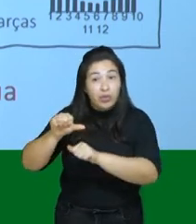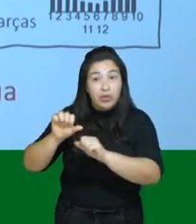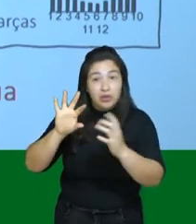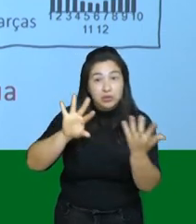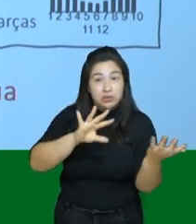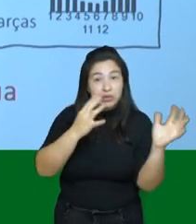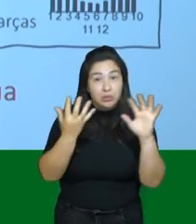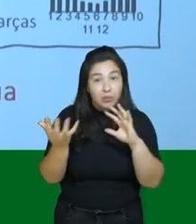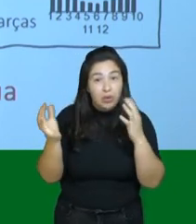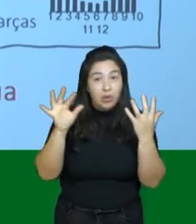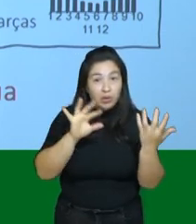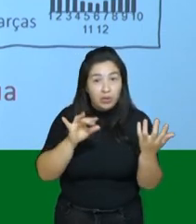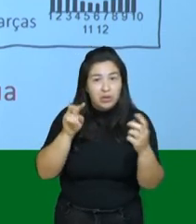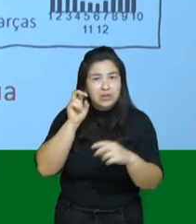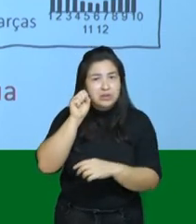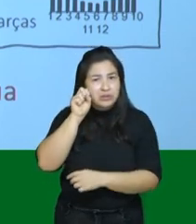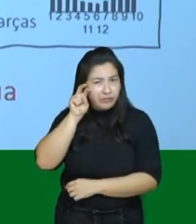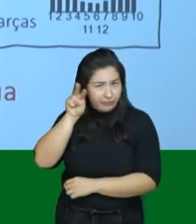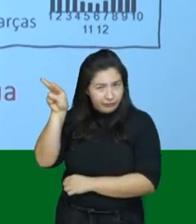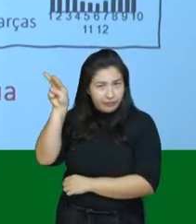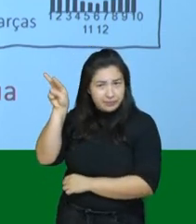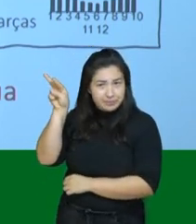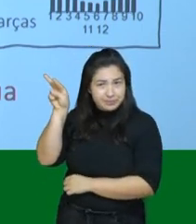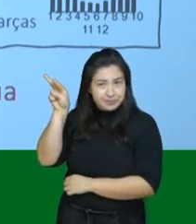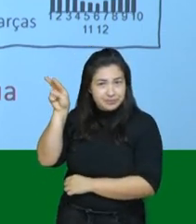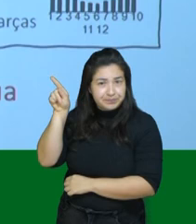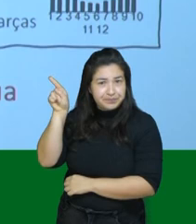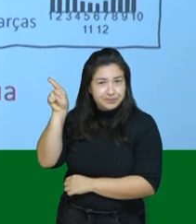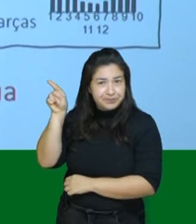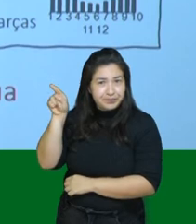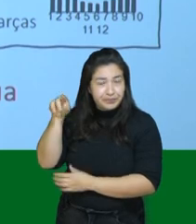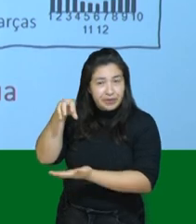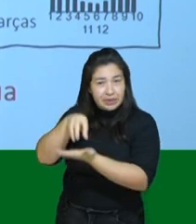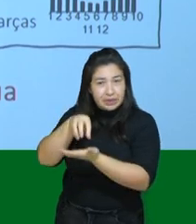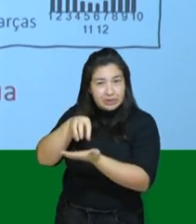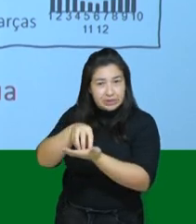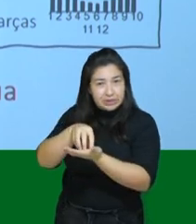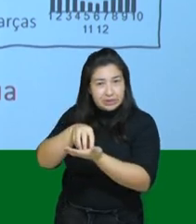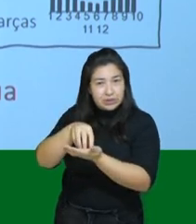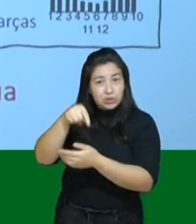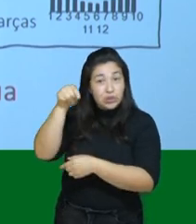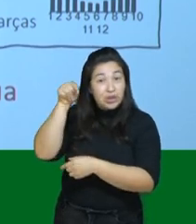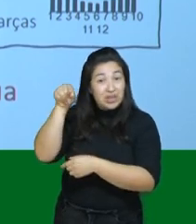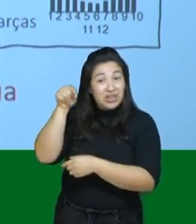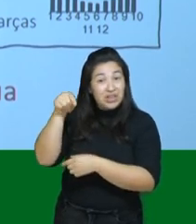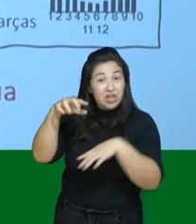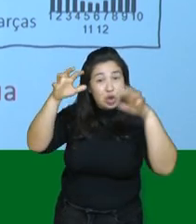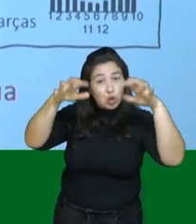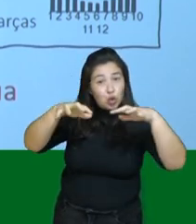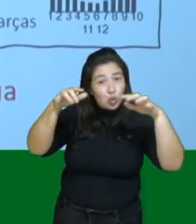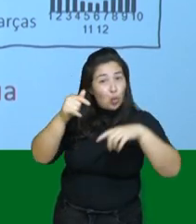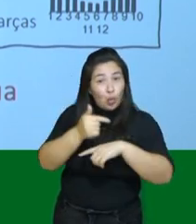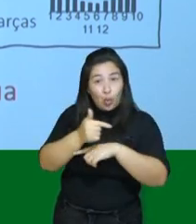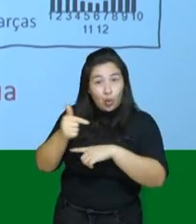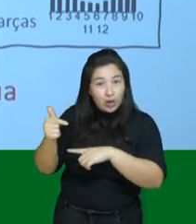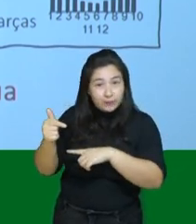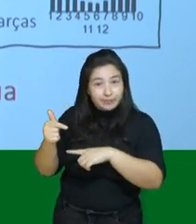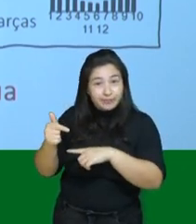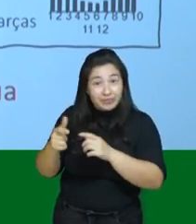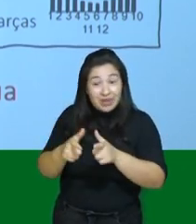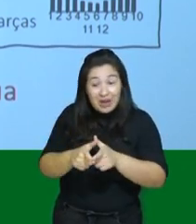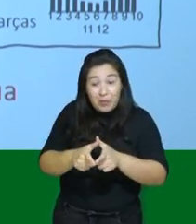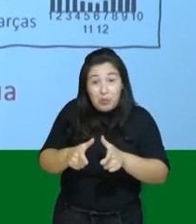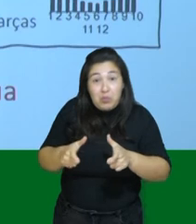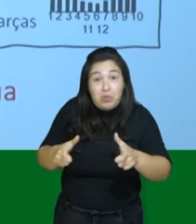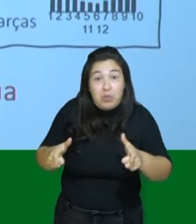climáticas, então, se vocês olharem aqui, esse centro de alta, né, que não chove geralmente, está se expandindo, né? Então, o